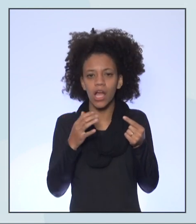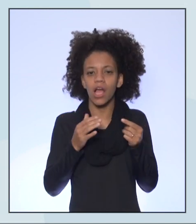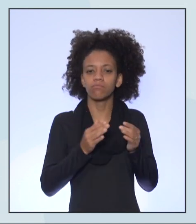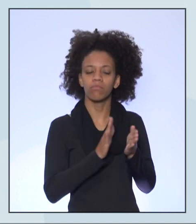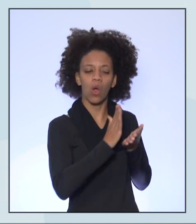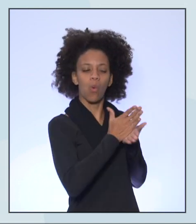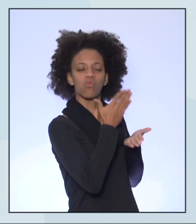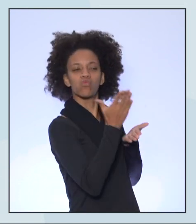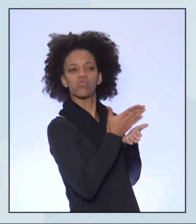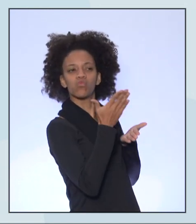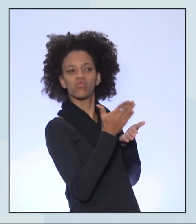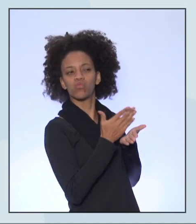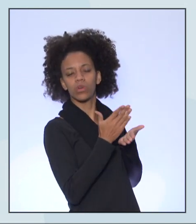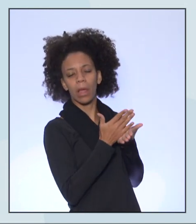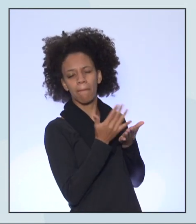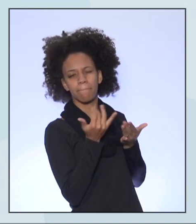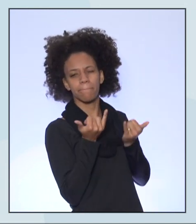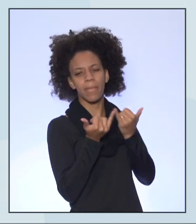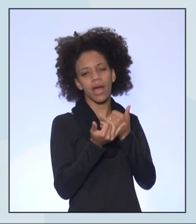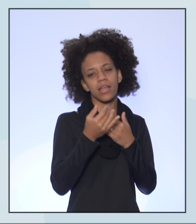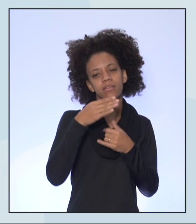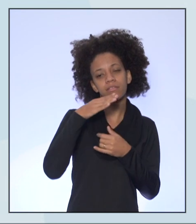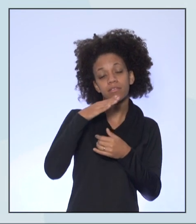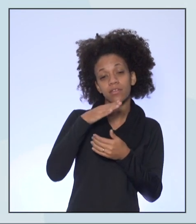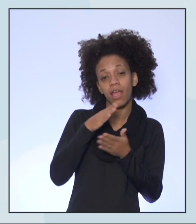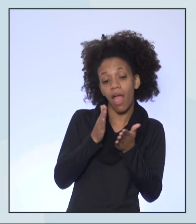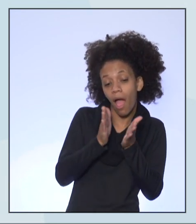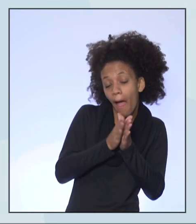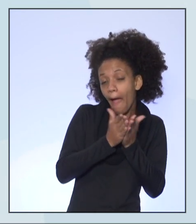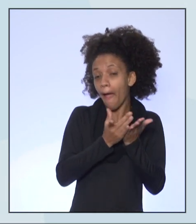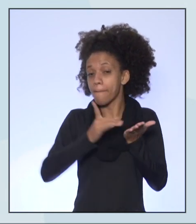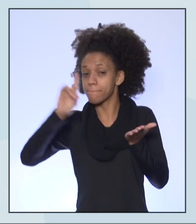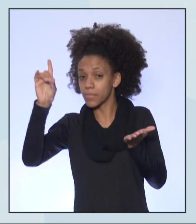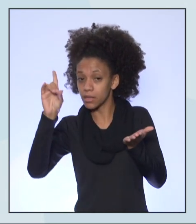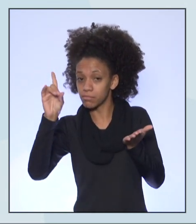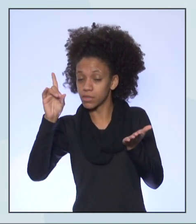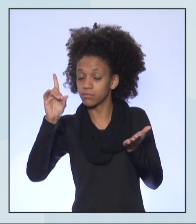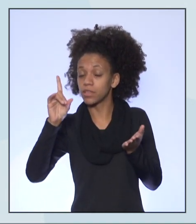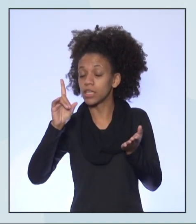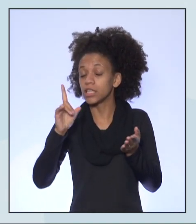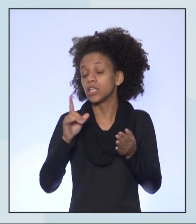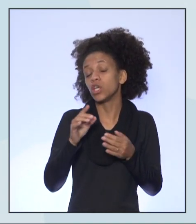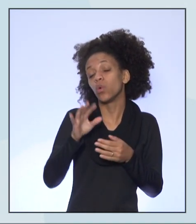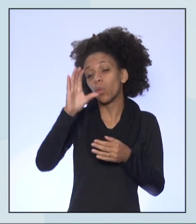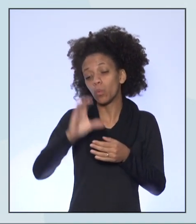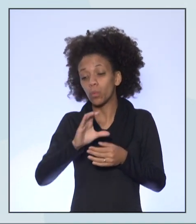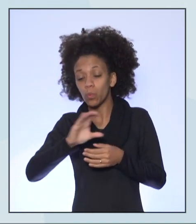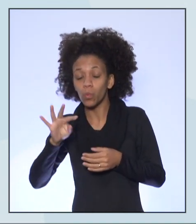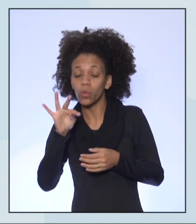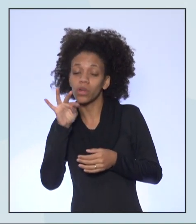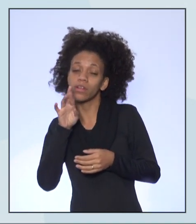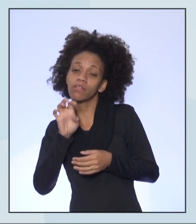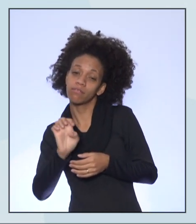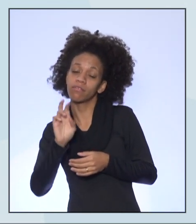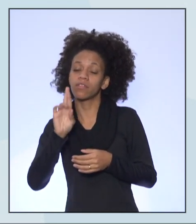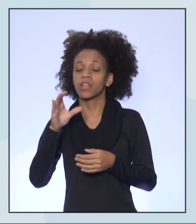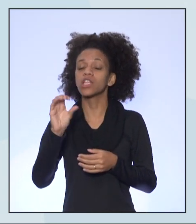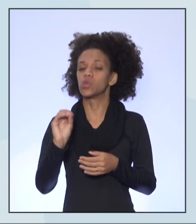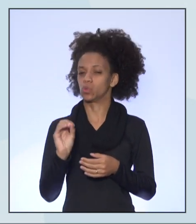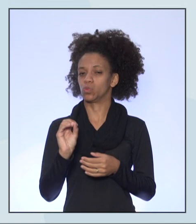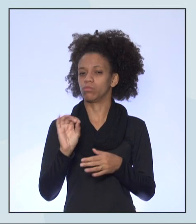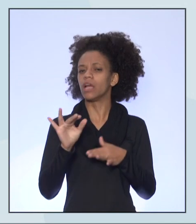que provavelmente é a Bíblia, né? A Bíblia e tem o terço na mão. O terço é realmente. Então, ele seria o